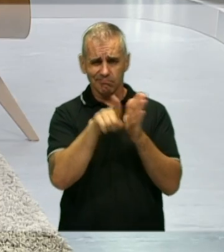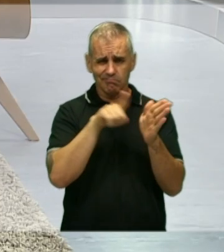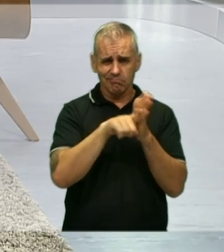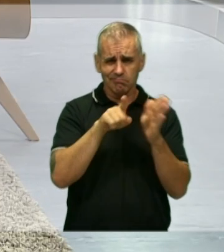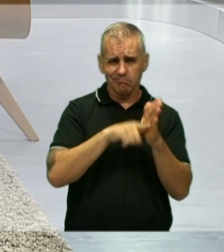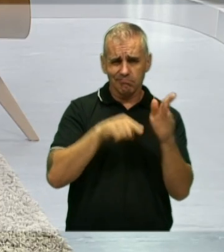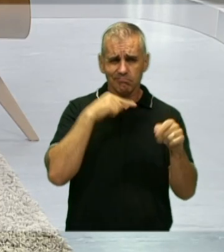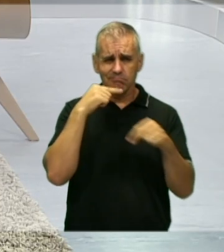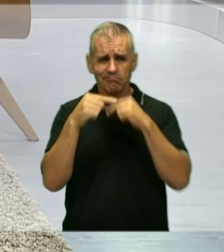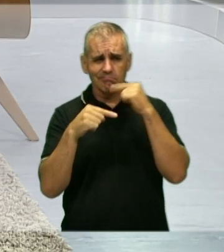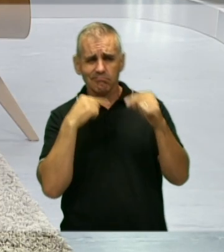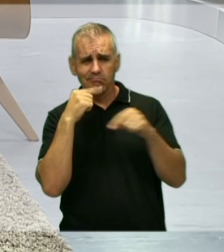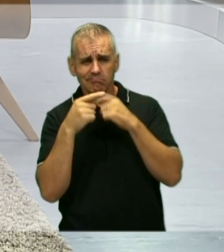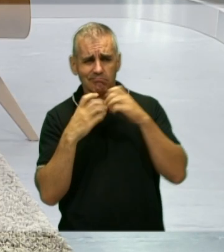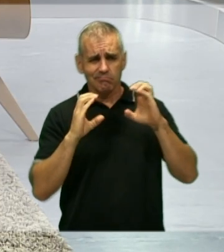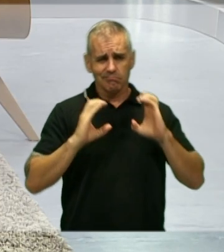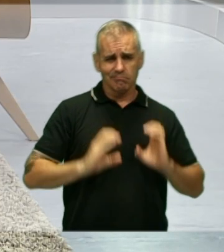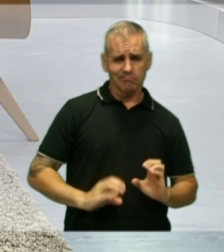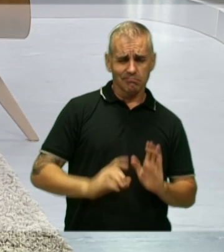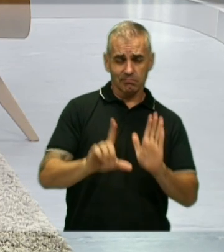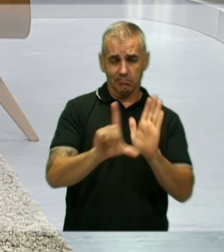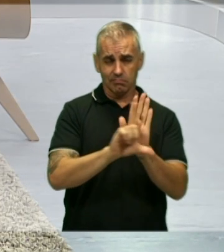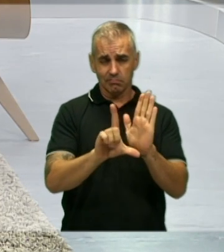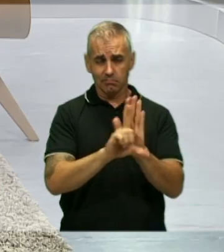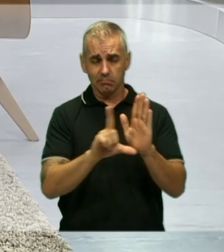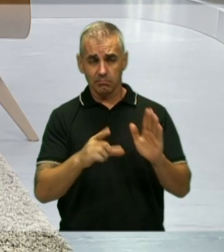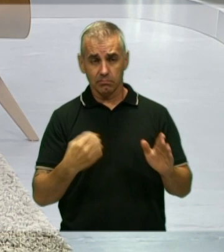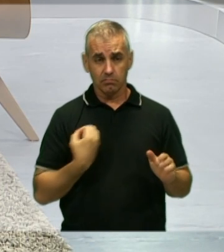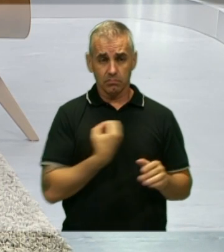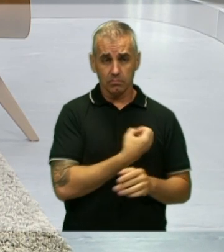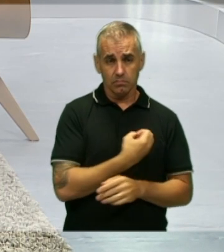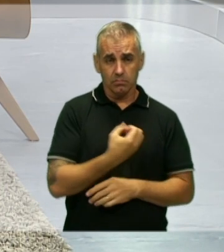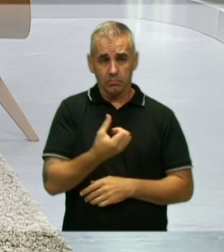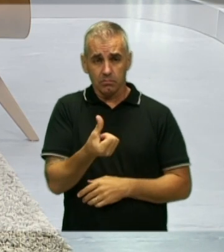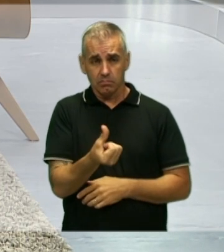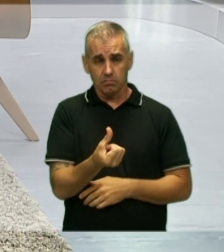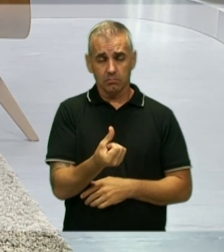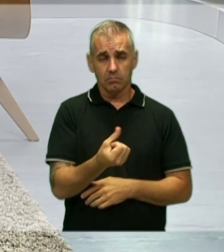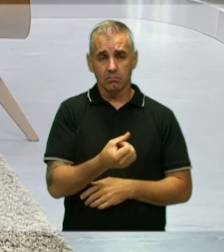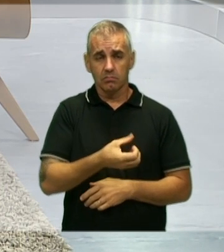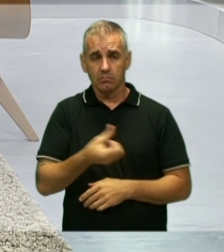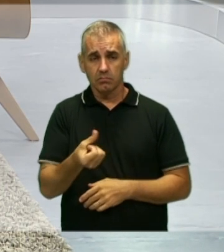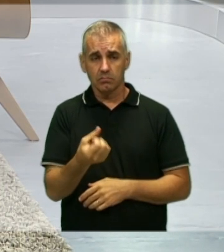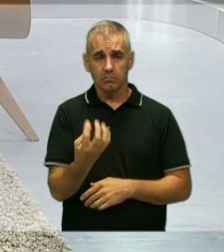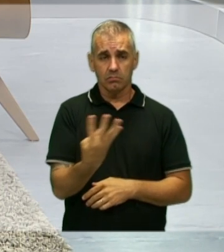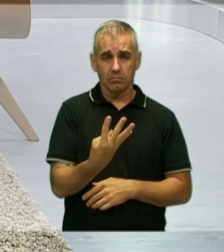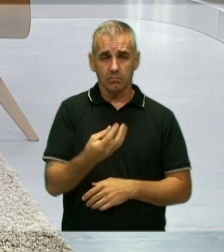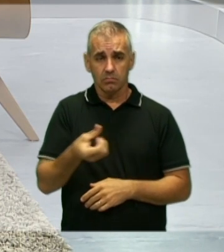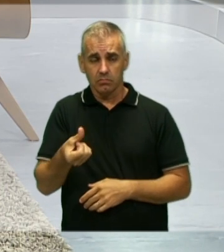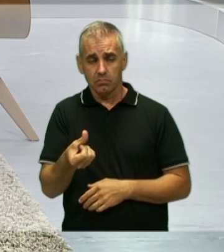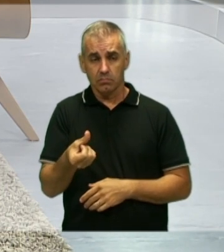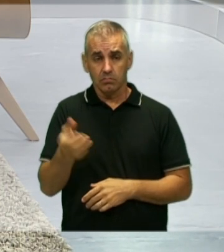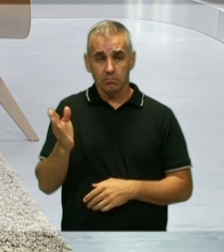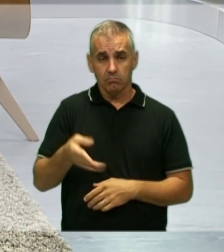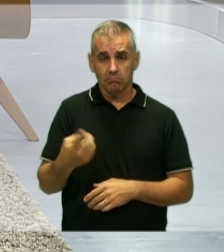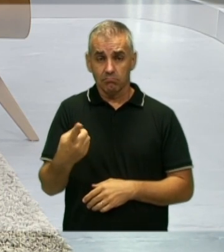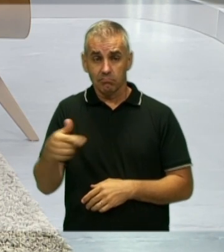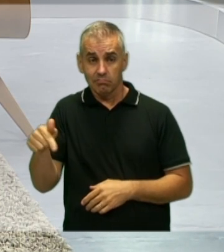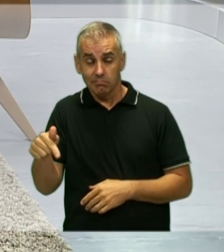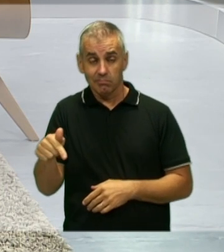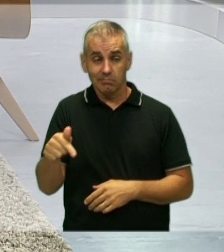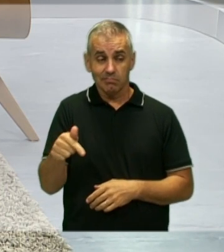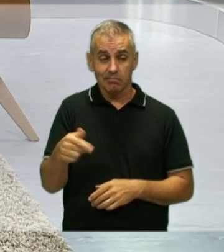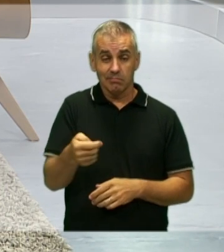do cumprimento da Lei Municipal número 6.846 de 2017, uma lei de quase 10 anos, mas que